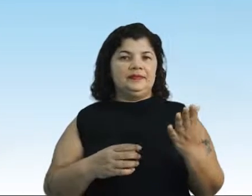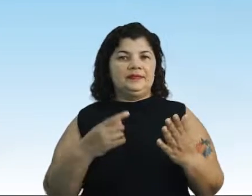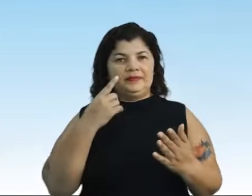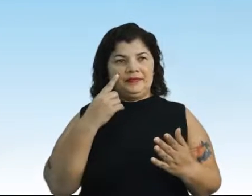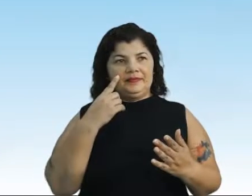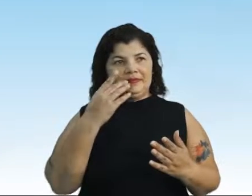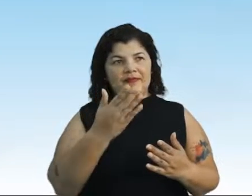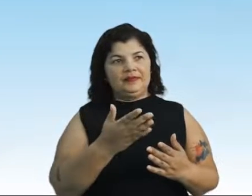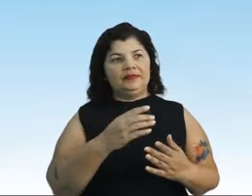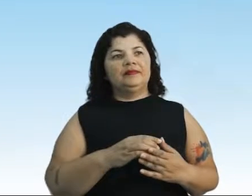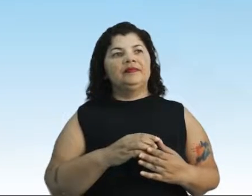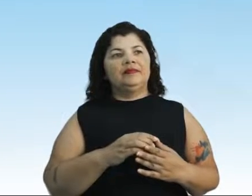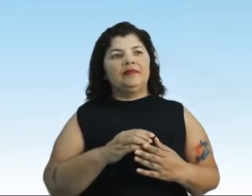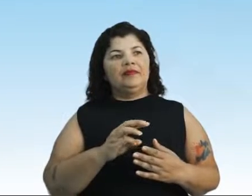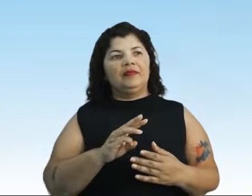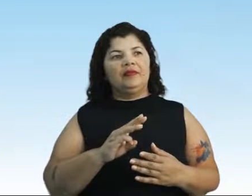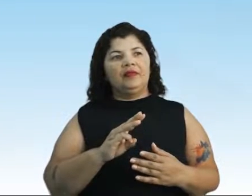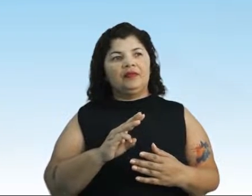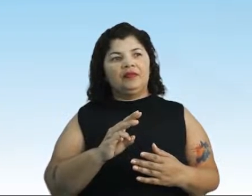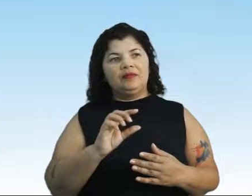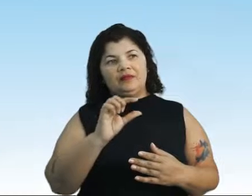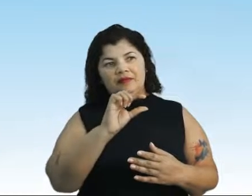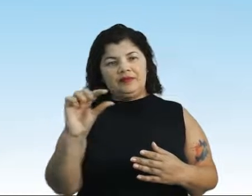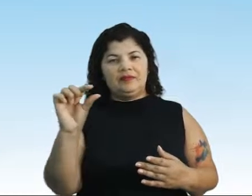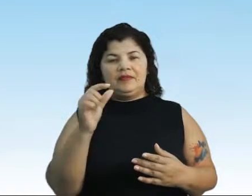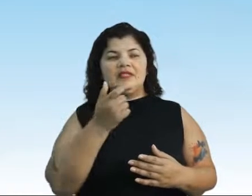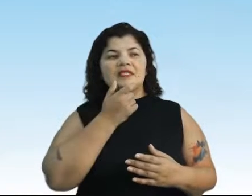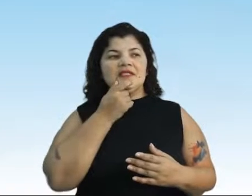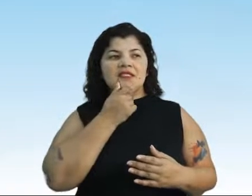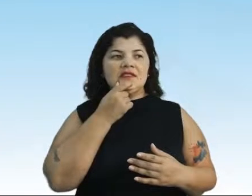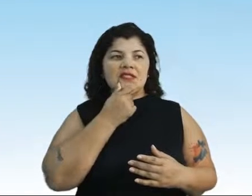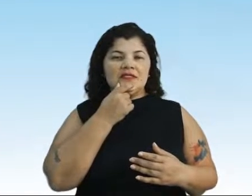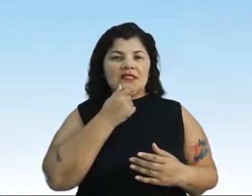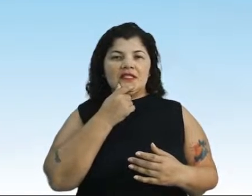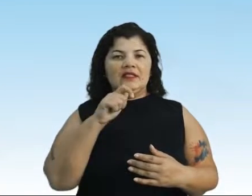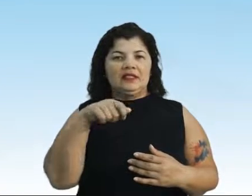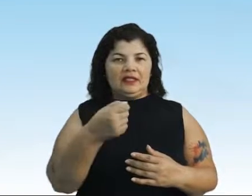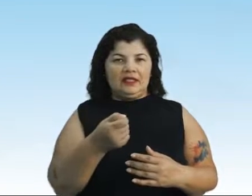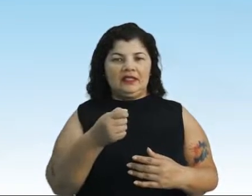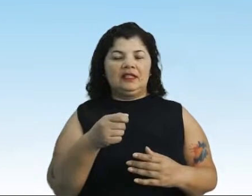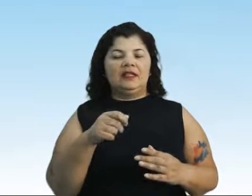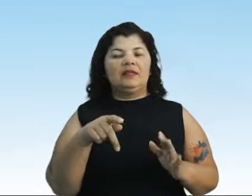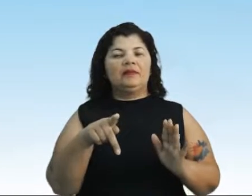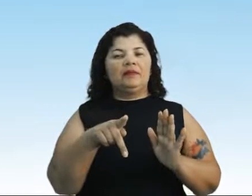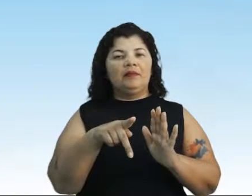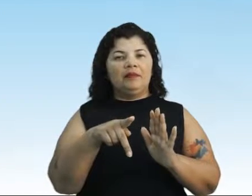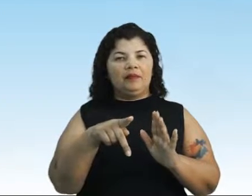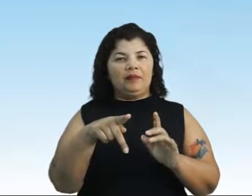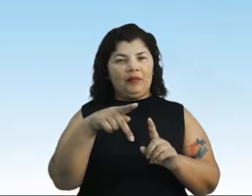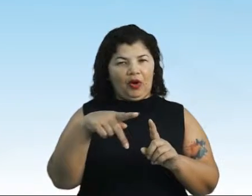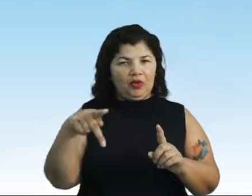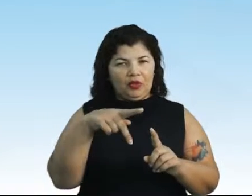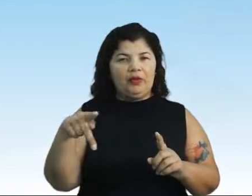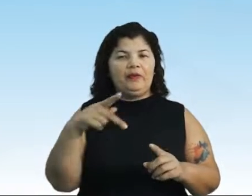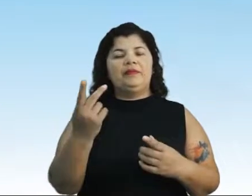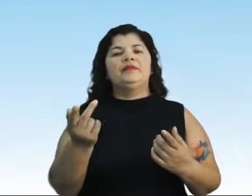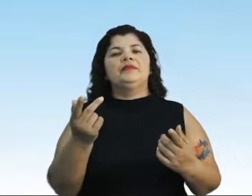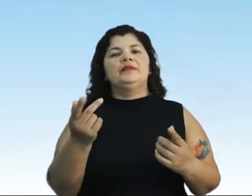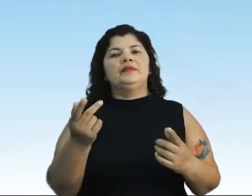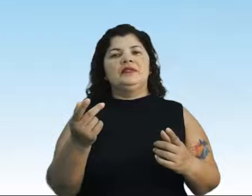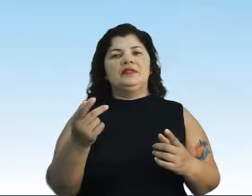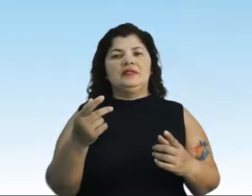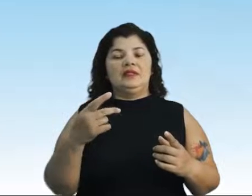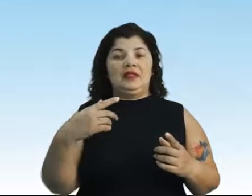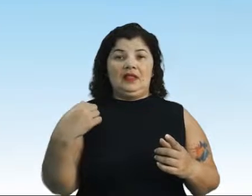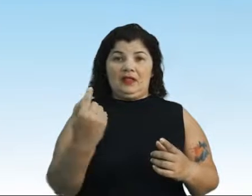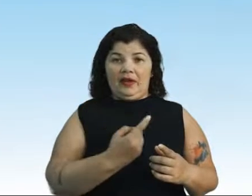we can be heroes. We aí, ele é o pronome, nós. Can é o verbo